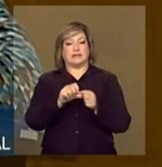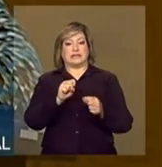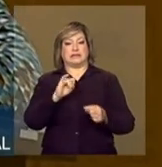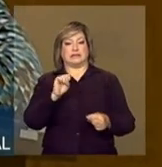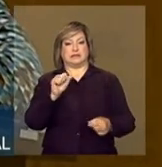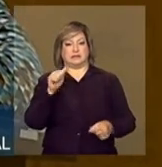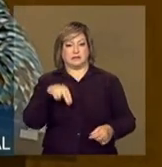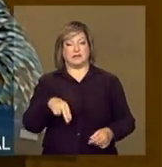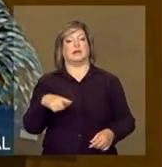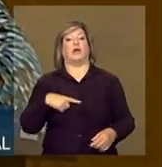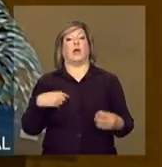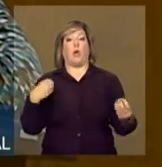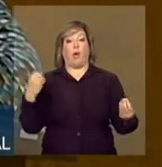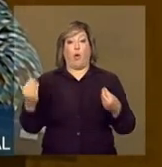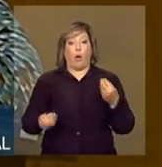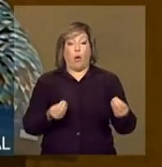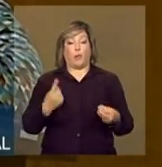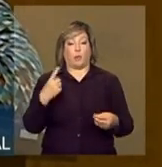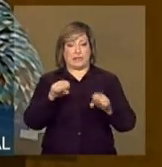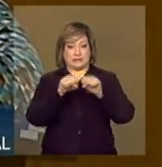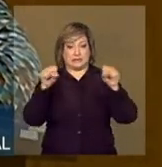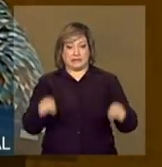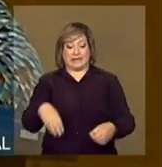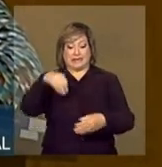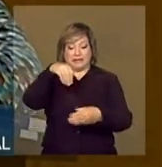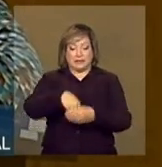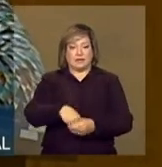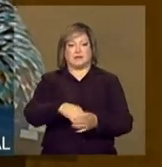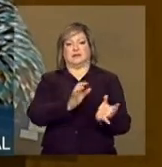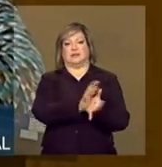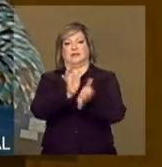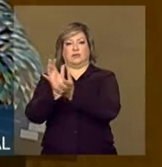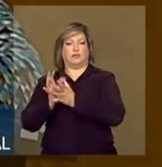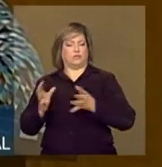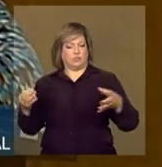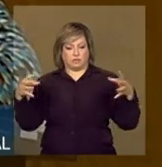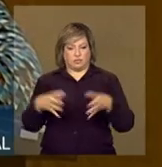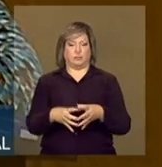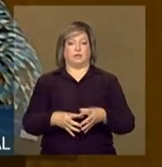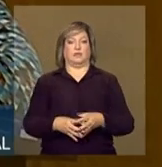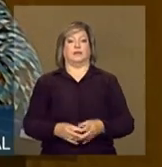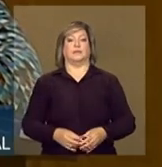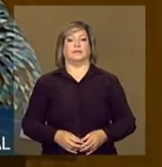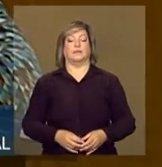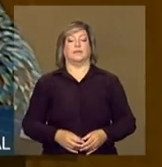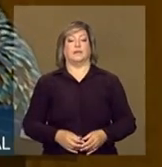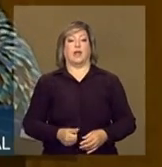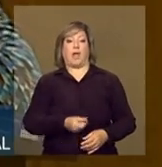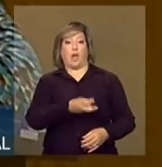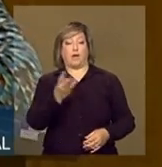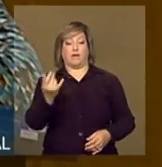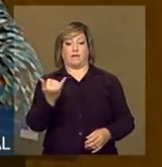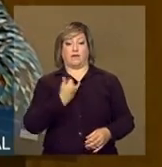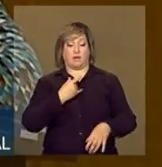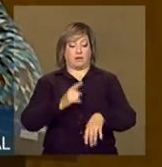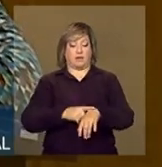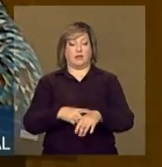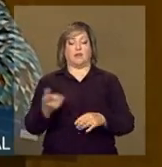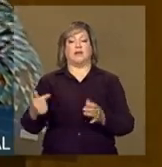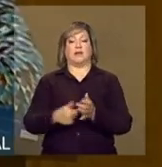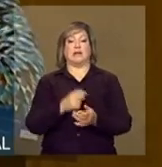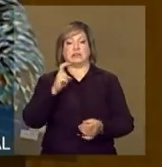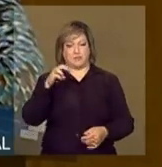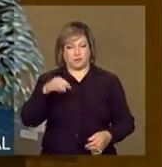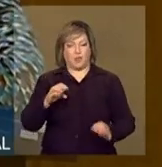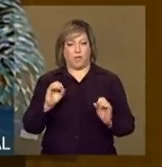como um sistema intersetorial. Isso ficou muito claro. Tá? Alguém me chama a atenção do tempo aí quando for. Faltam